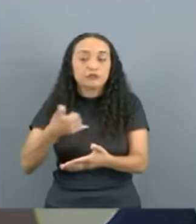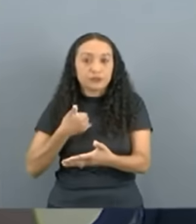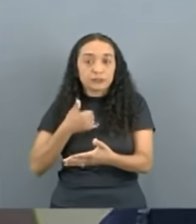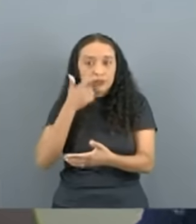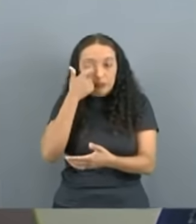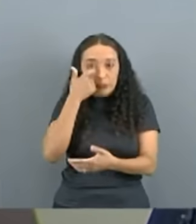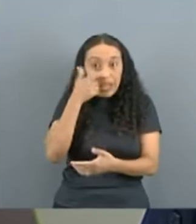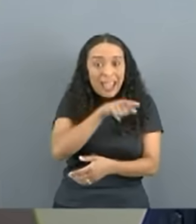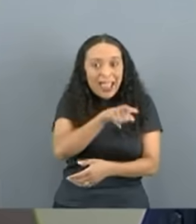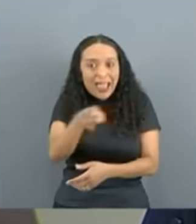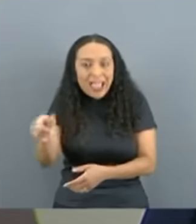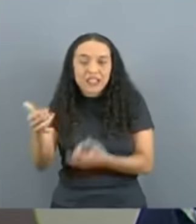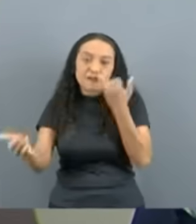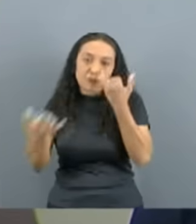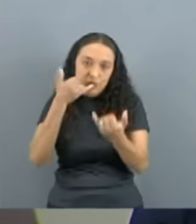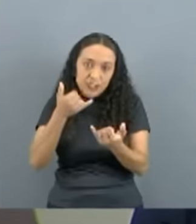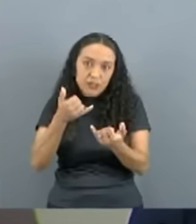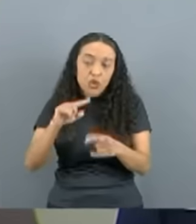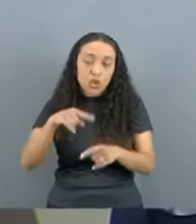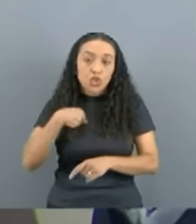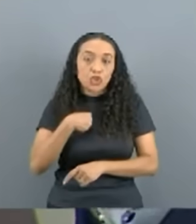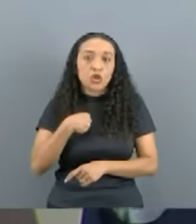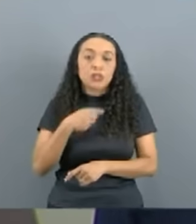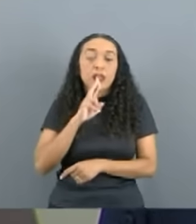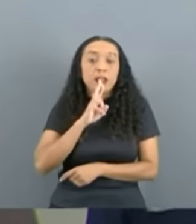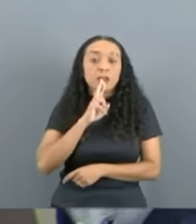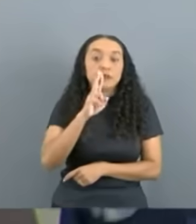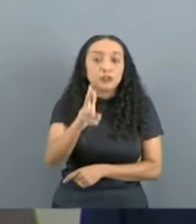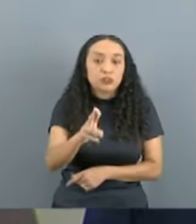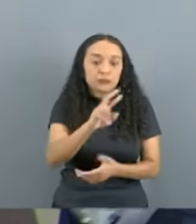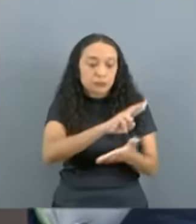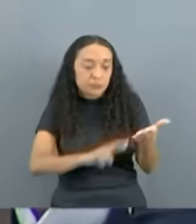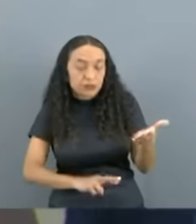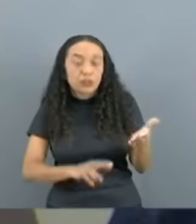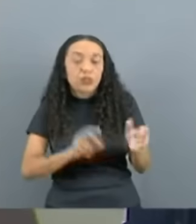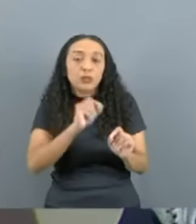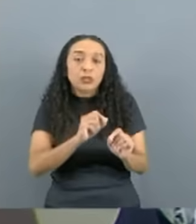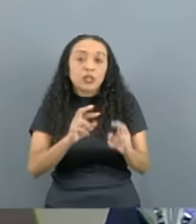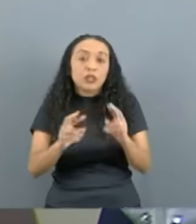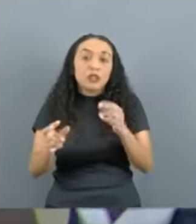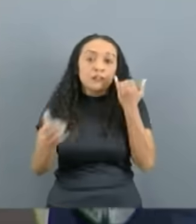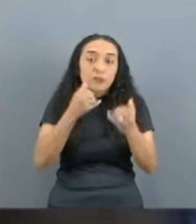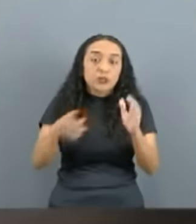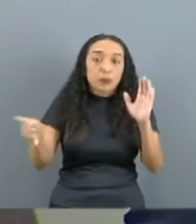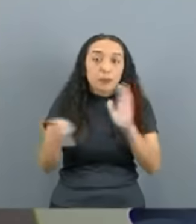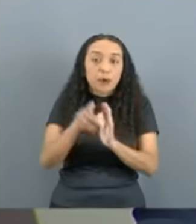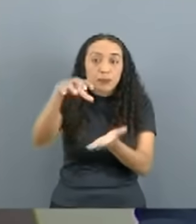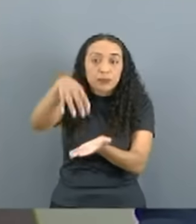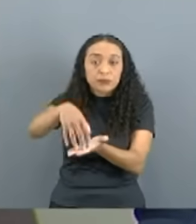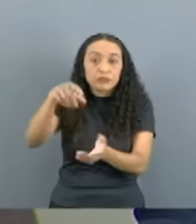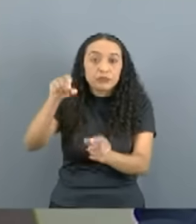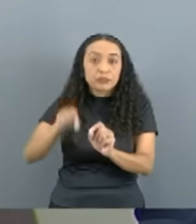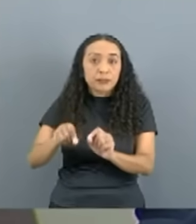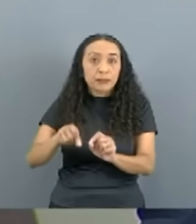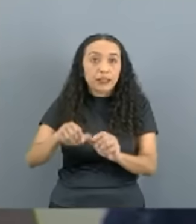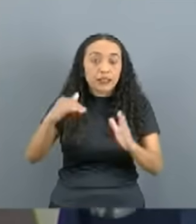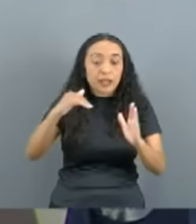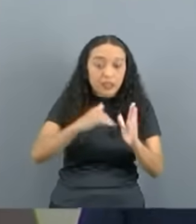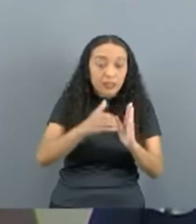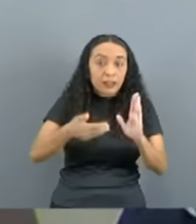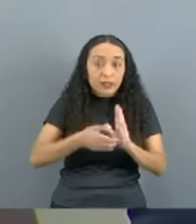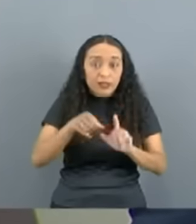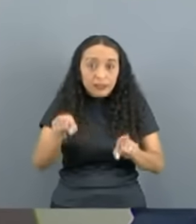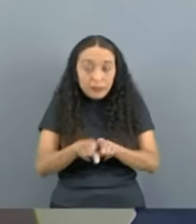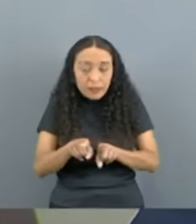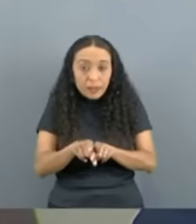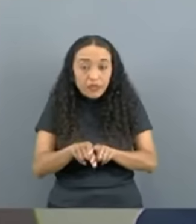eram essas as informações que nós respondíamos os requerimentos de informação dessa Casa e da Câmara dos Deputados, com